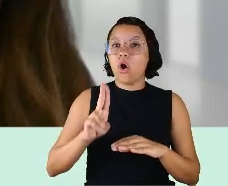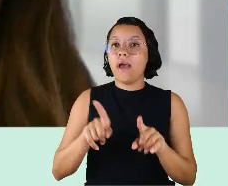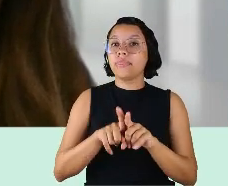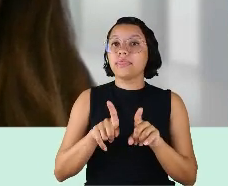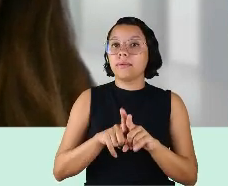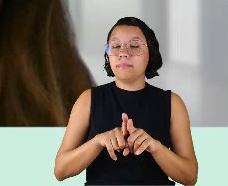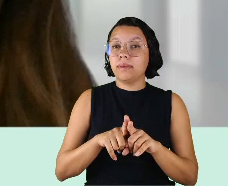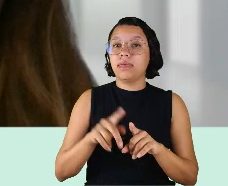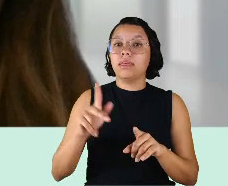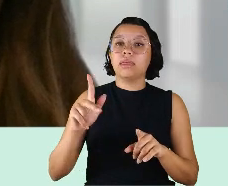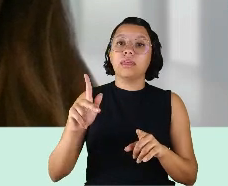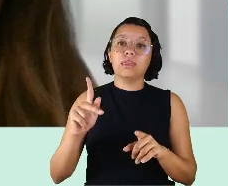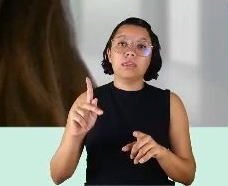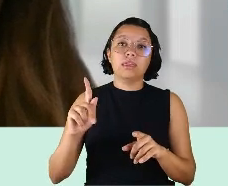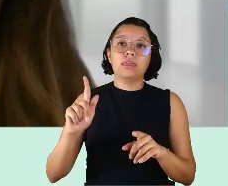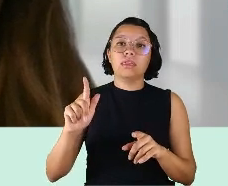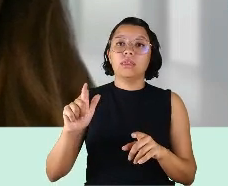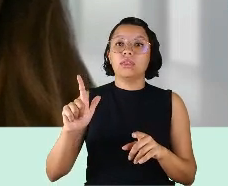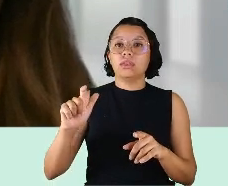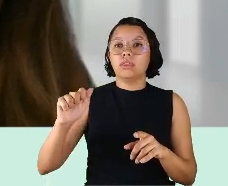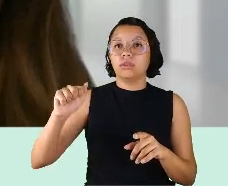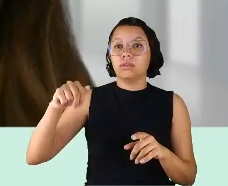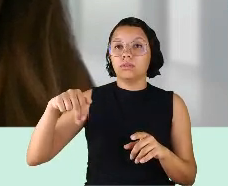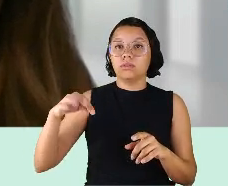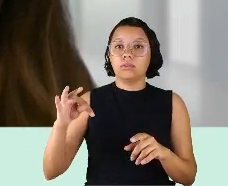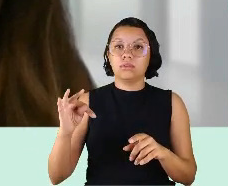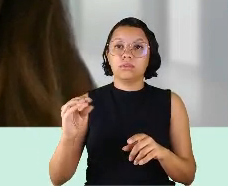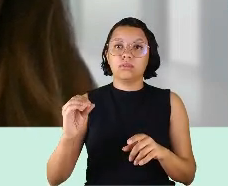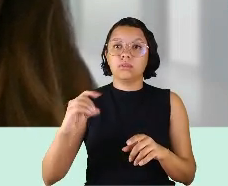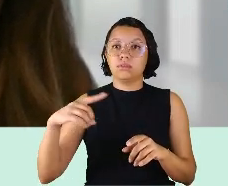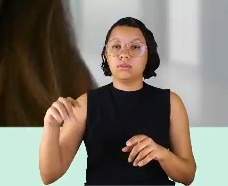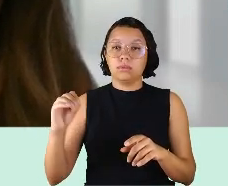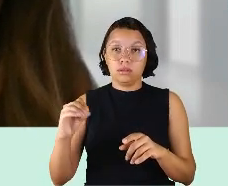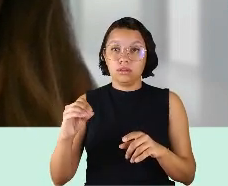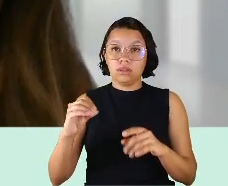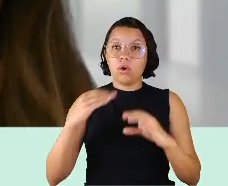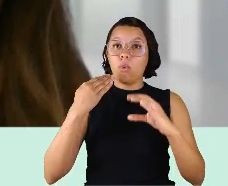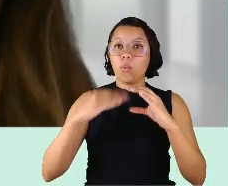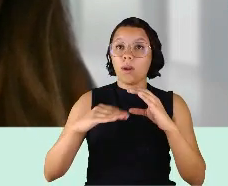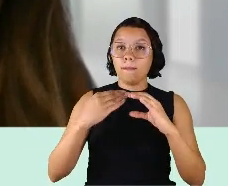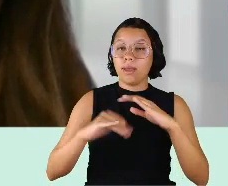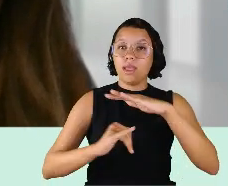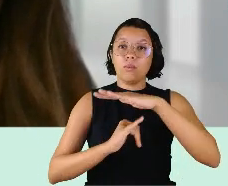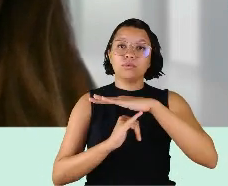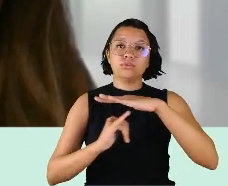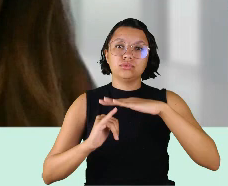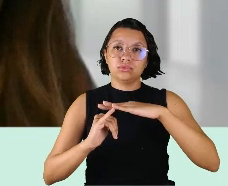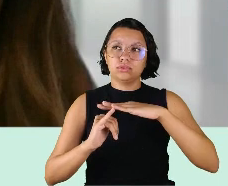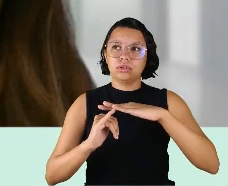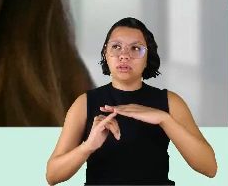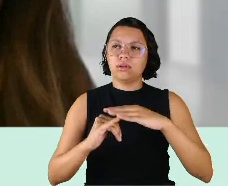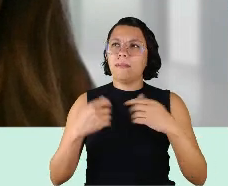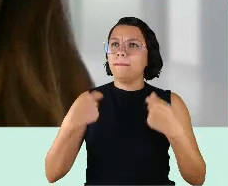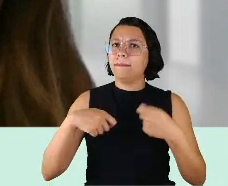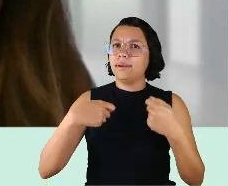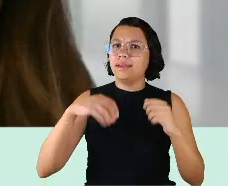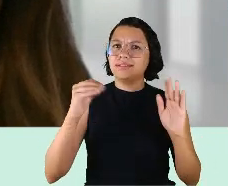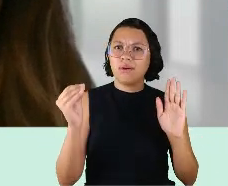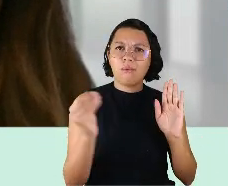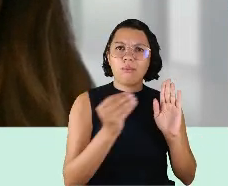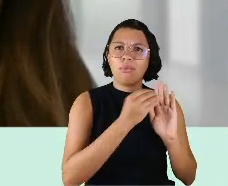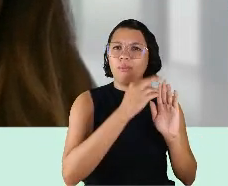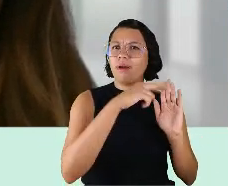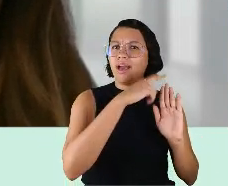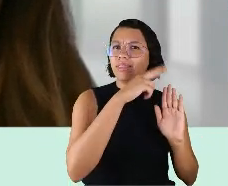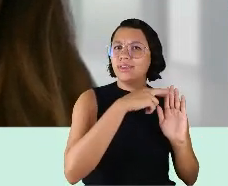plantão a caixa de correio eletrônico institucional. Ora, veja, a gente precisou pôr isso